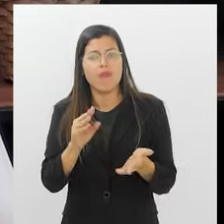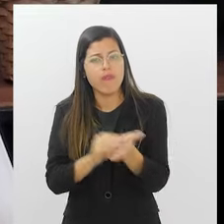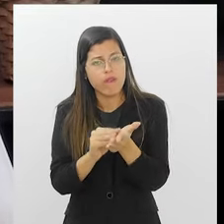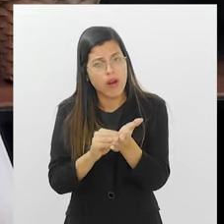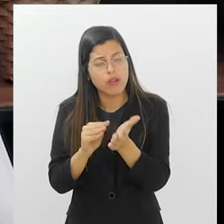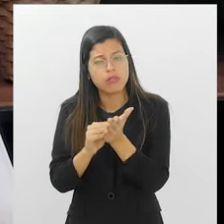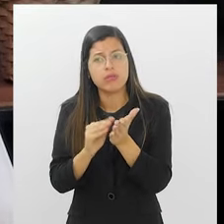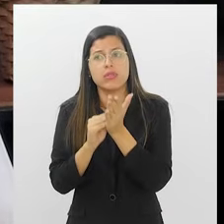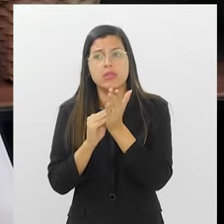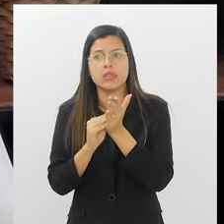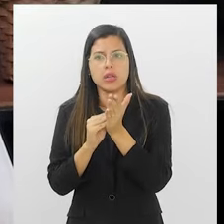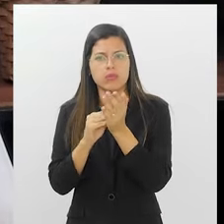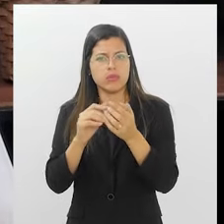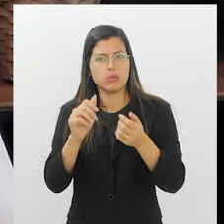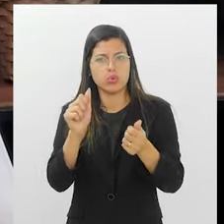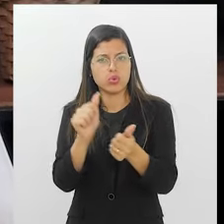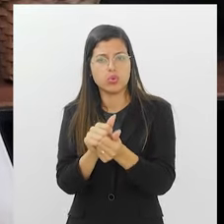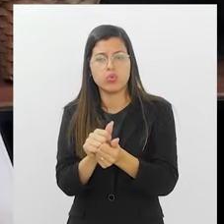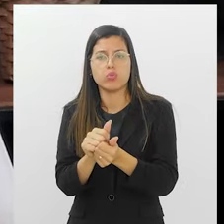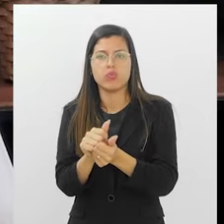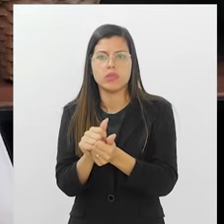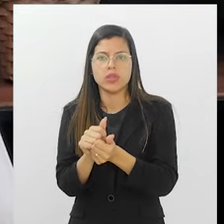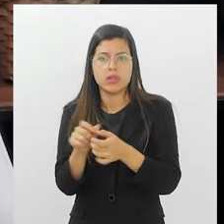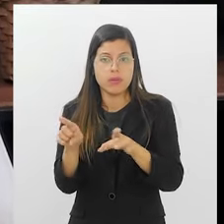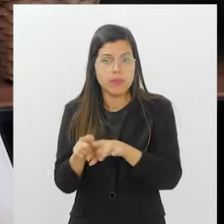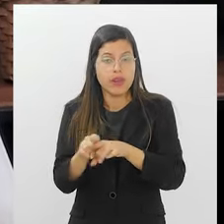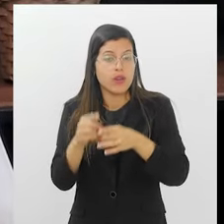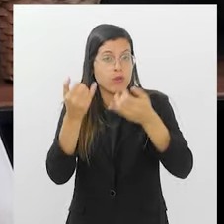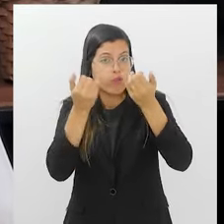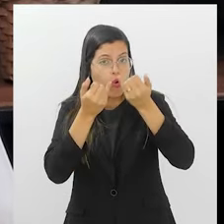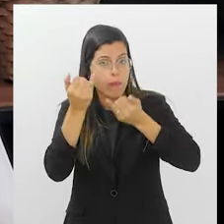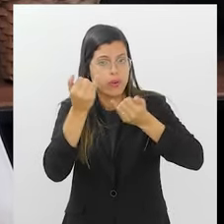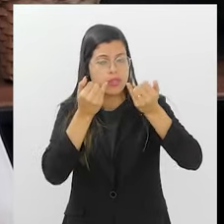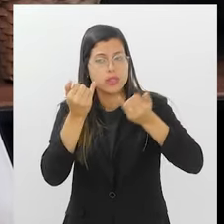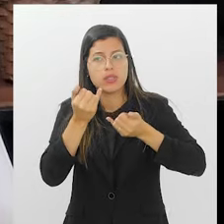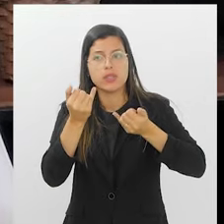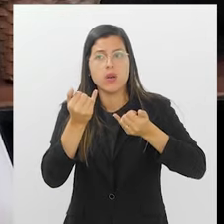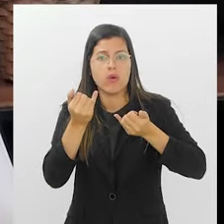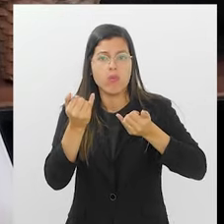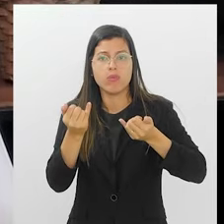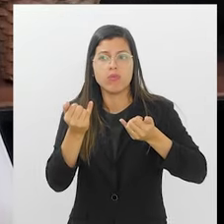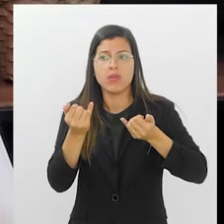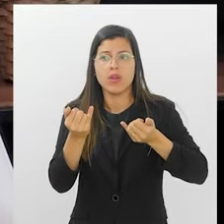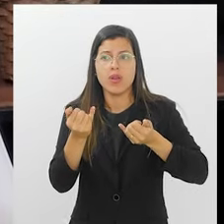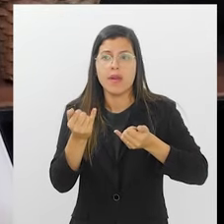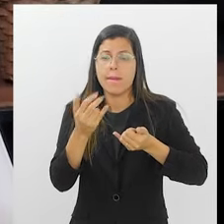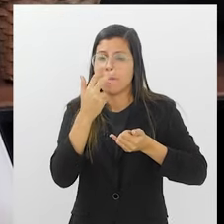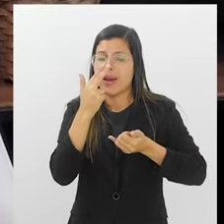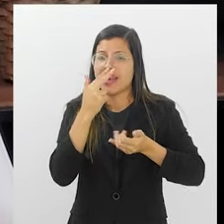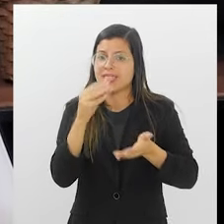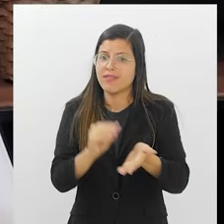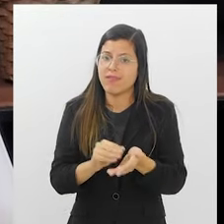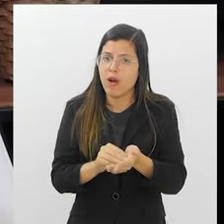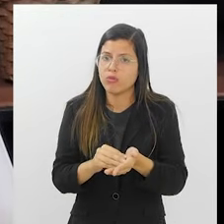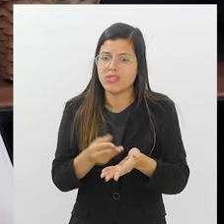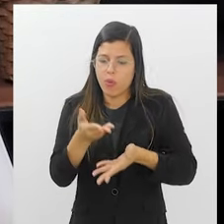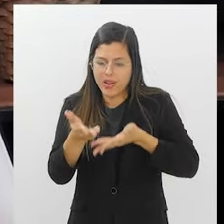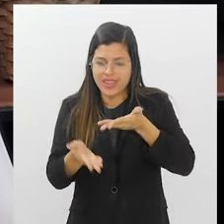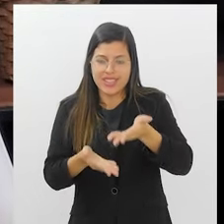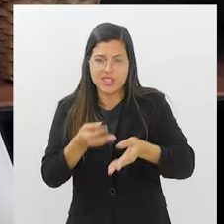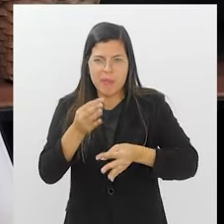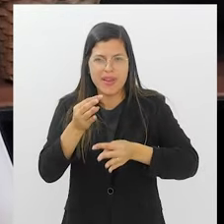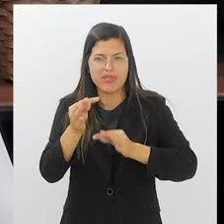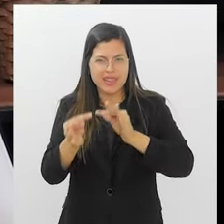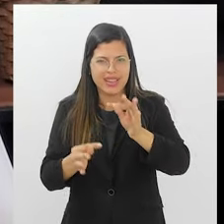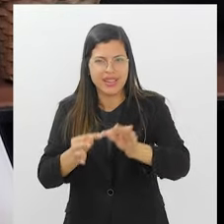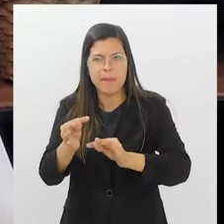do diagnóstico, junta com a falta de informação, gera a falta de atendimento adequado. Aí não